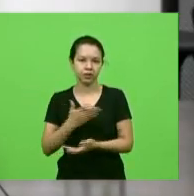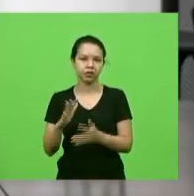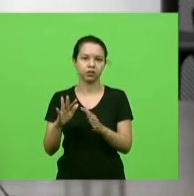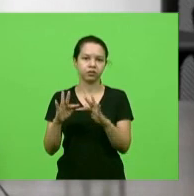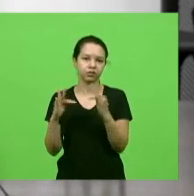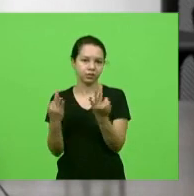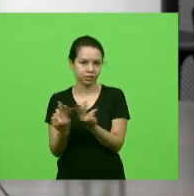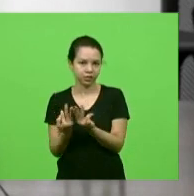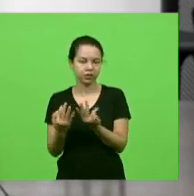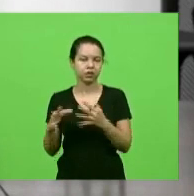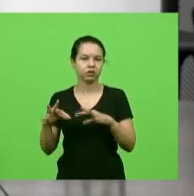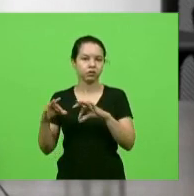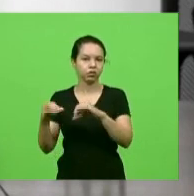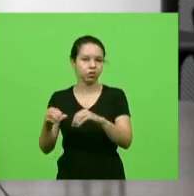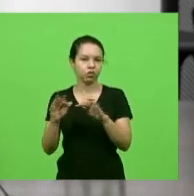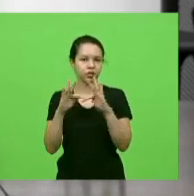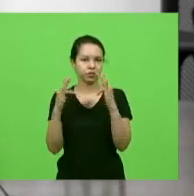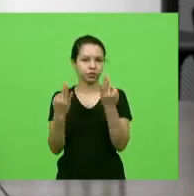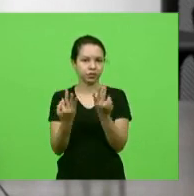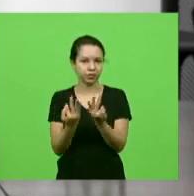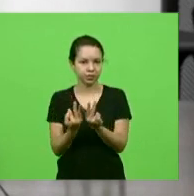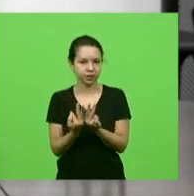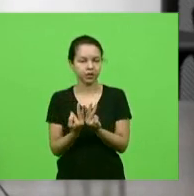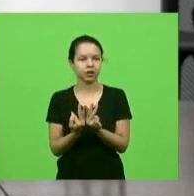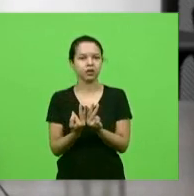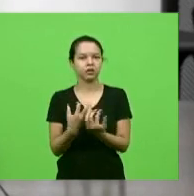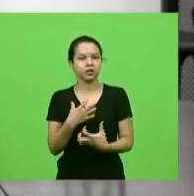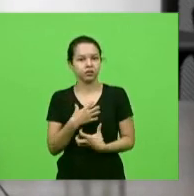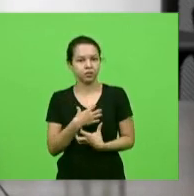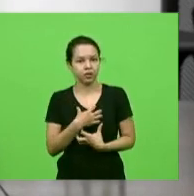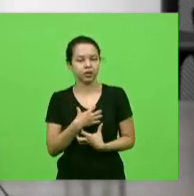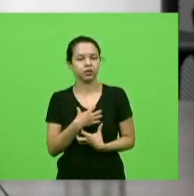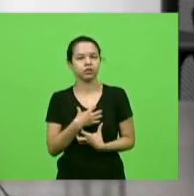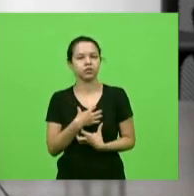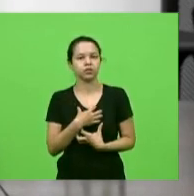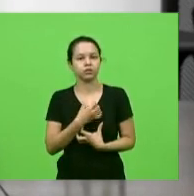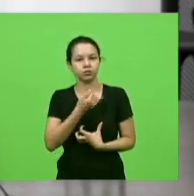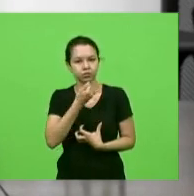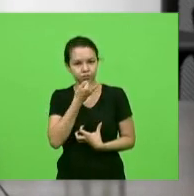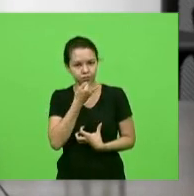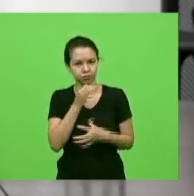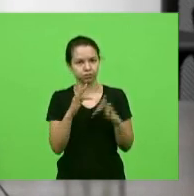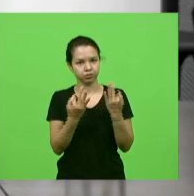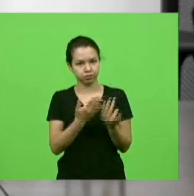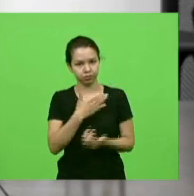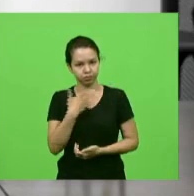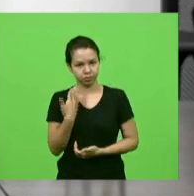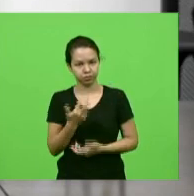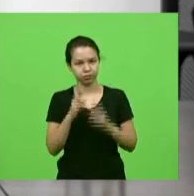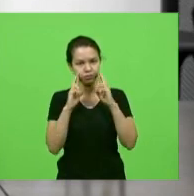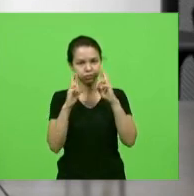a todas as famílias enlutadas, o nosso respeito e a nossa solidariedade.